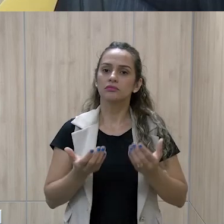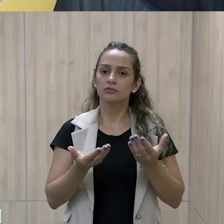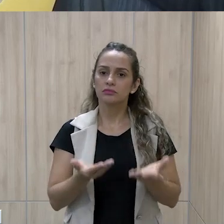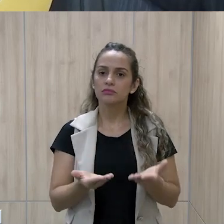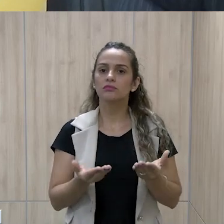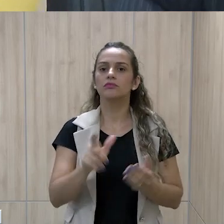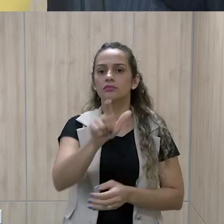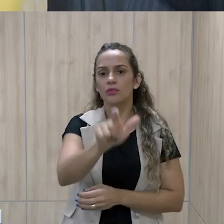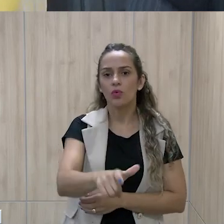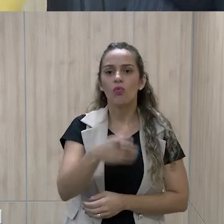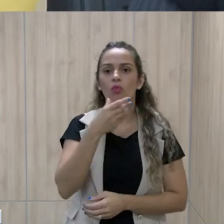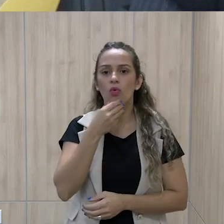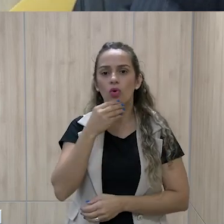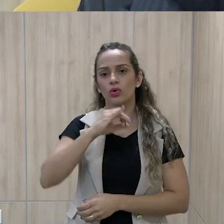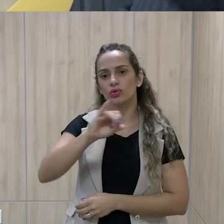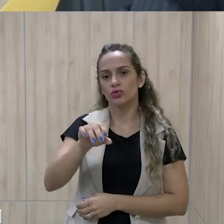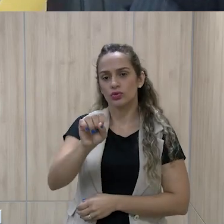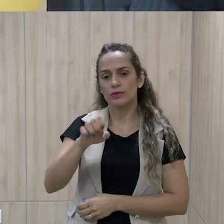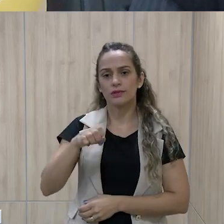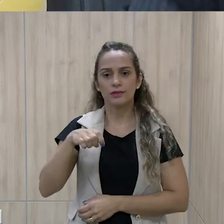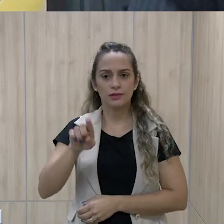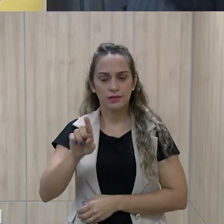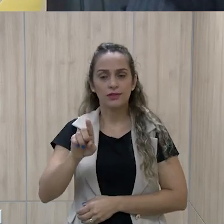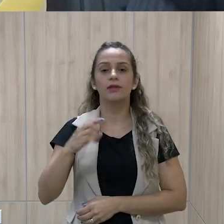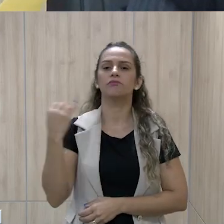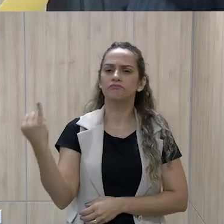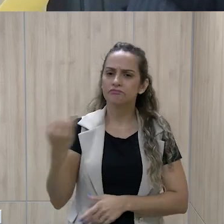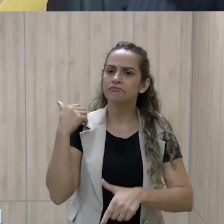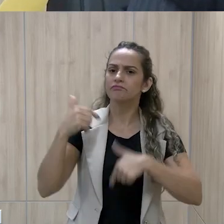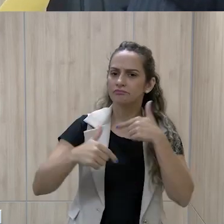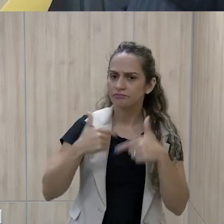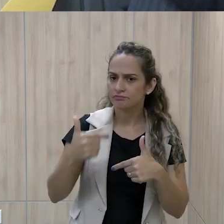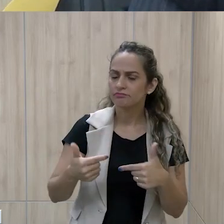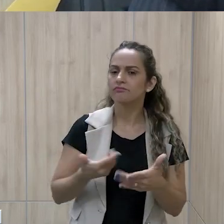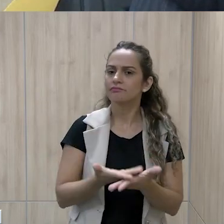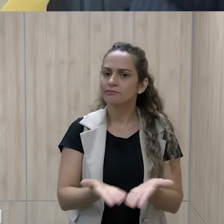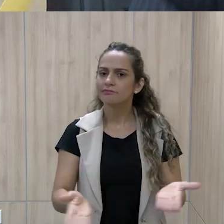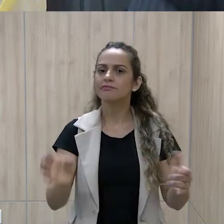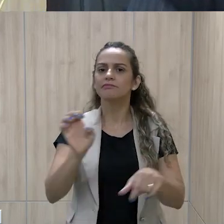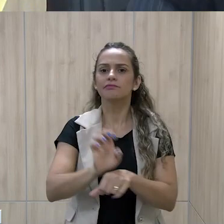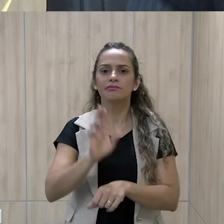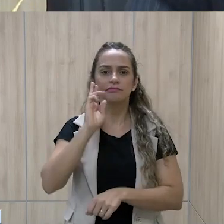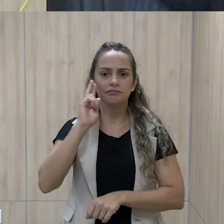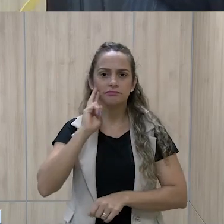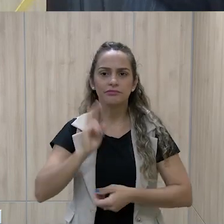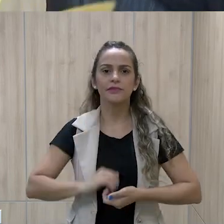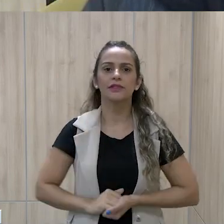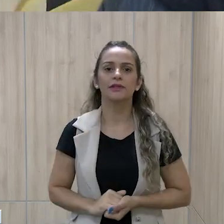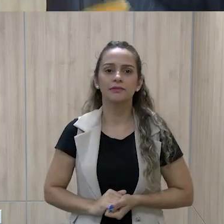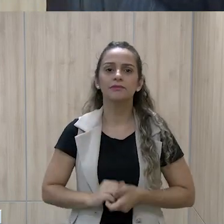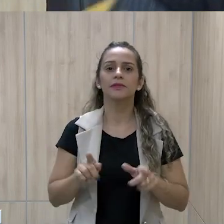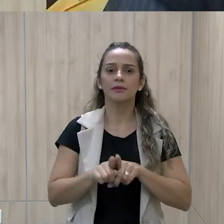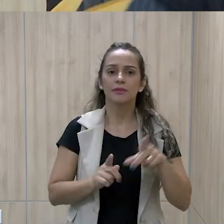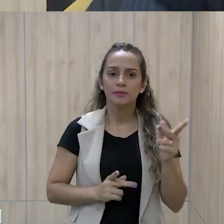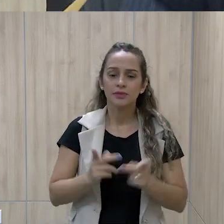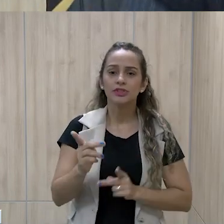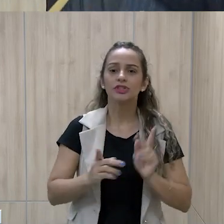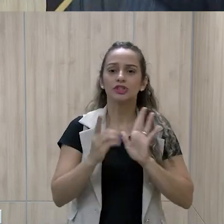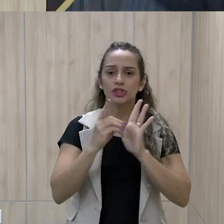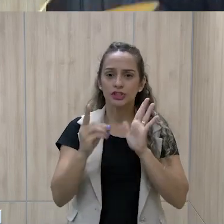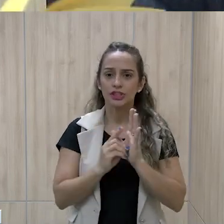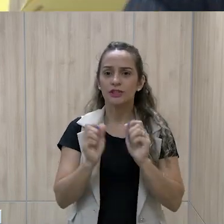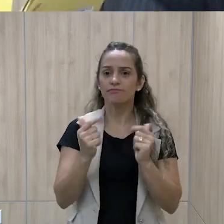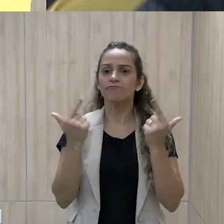no horário do Estado de Rondônia ao Excelentíssimo Senhor José saia em reconhecimento relevante de serviço prestado do Estado de Rondônia